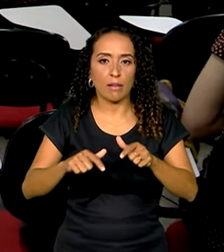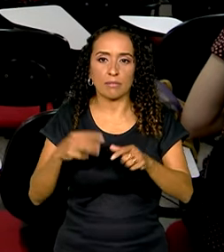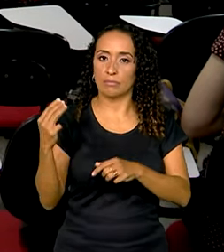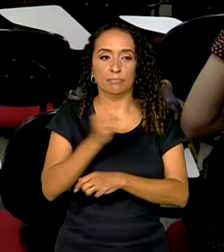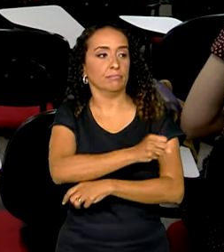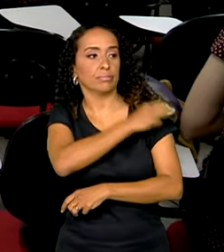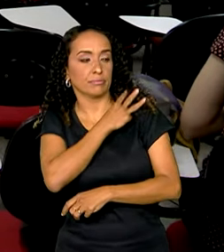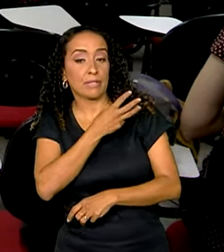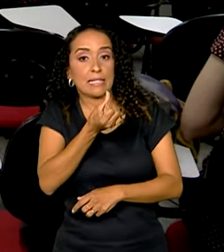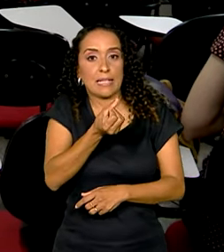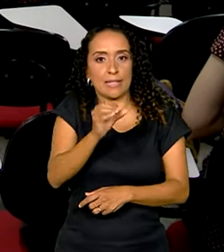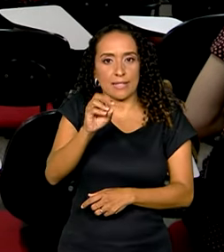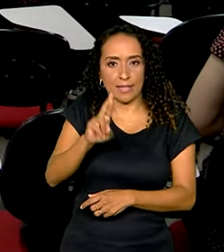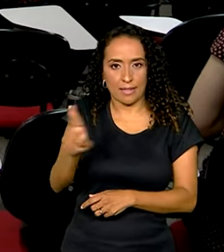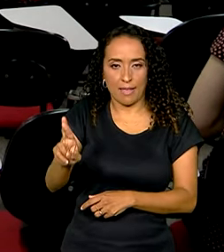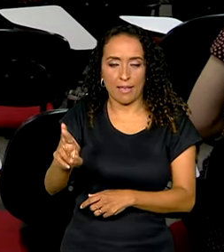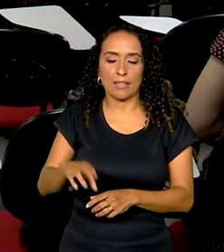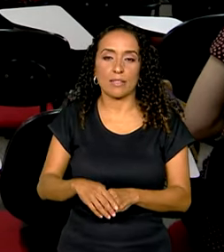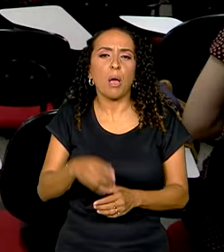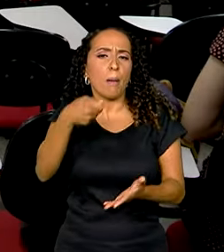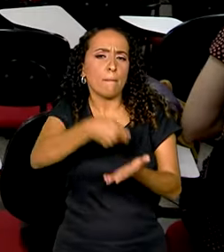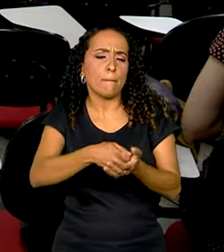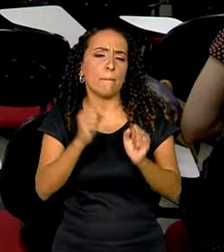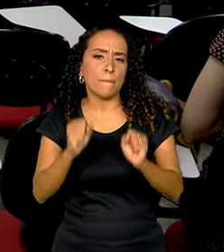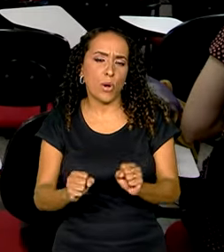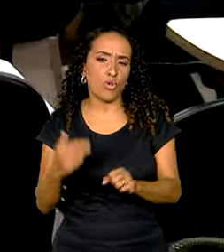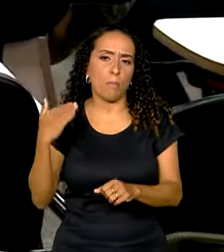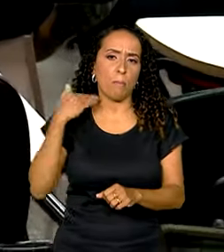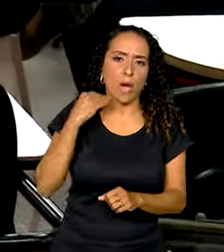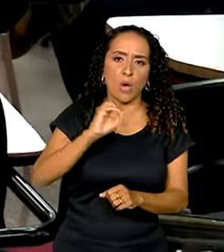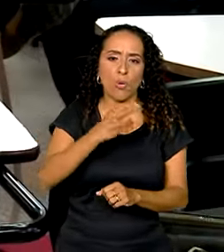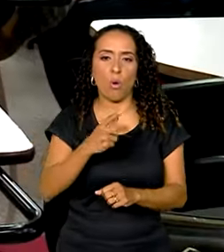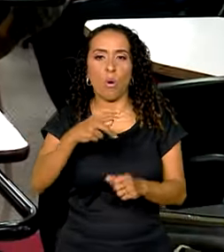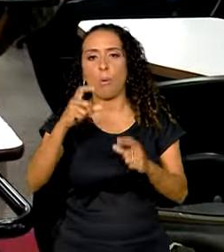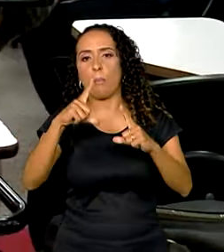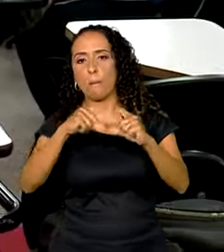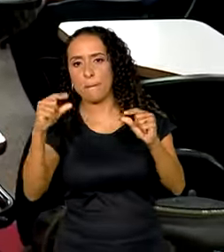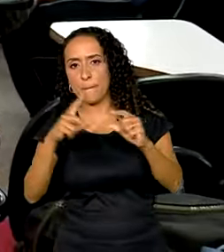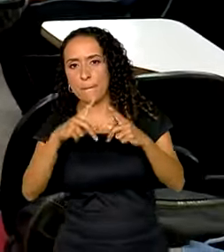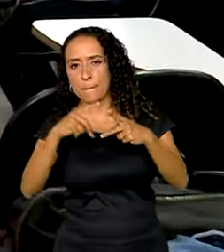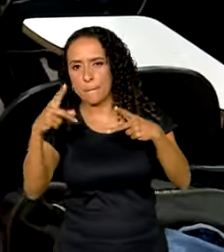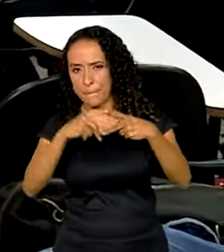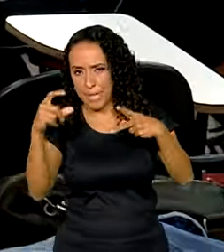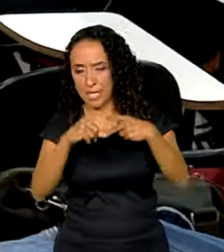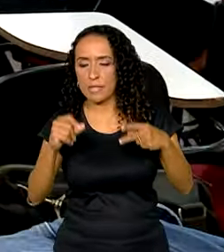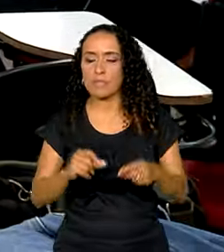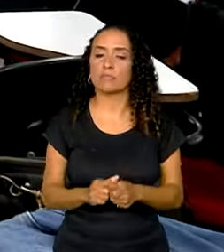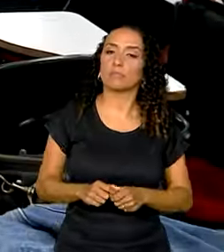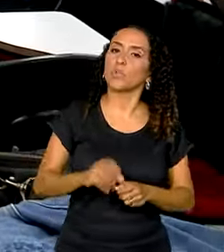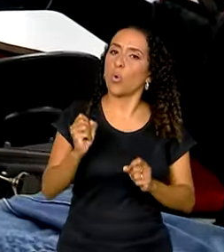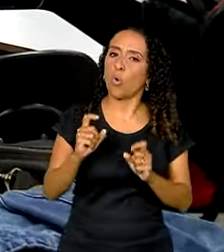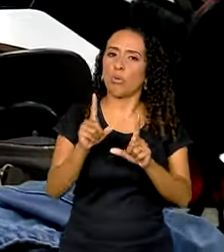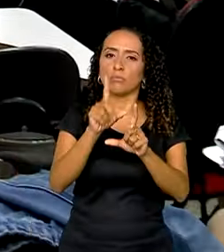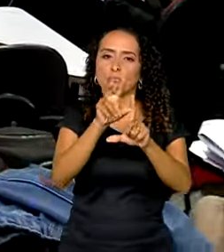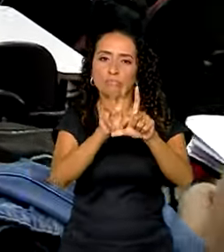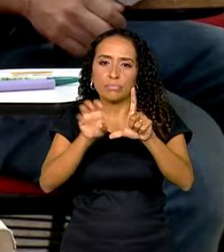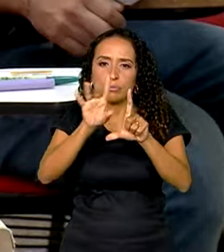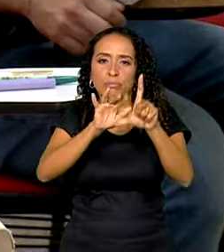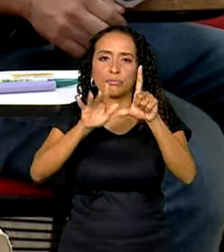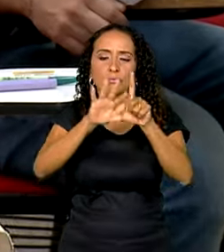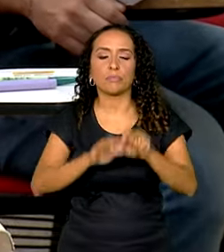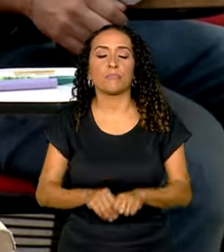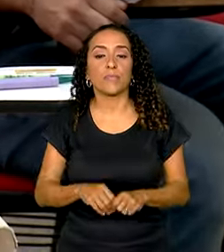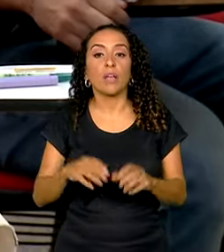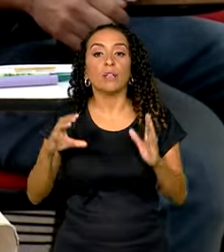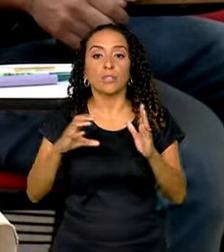r$ 0 o pagamento pode ser feito no banco ou via pxs com o respectivo QR Code o Enem dos concursos vai